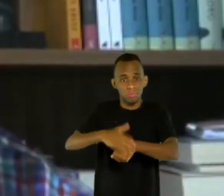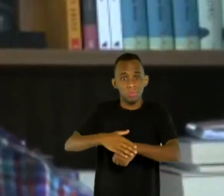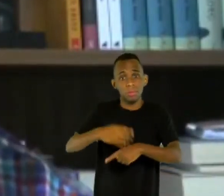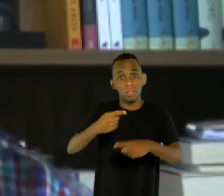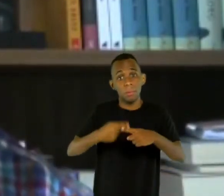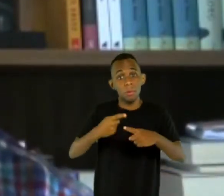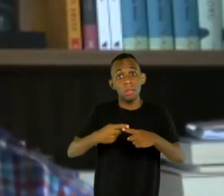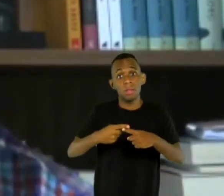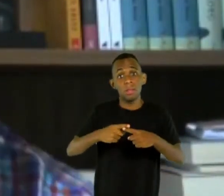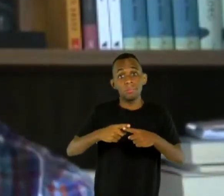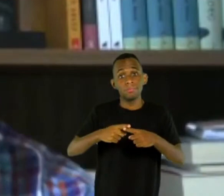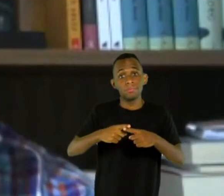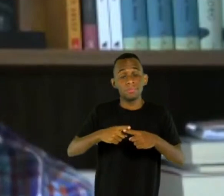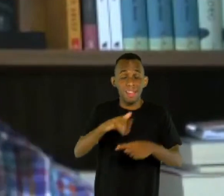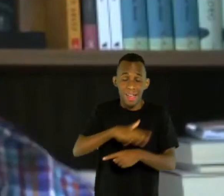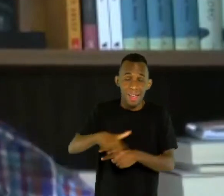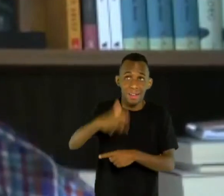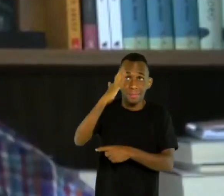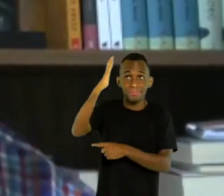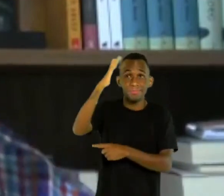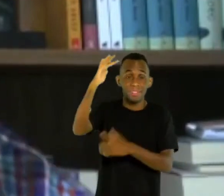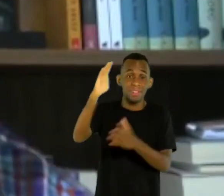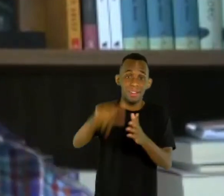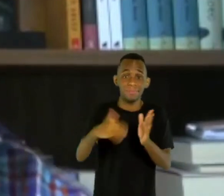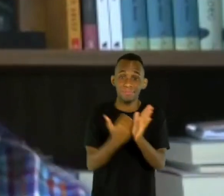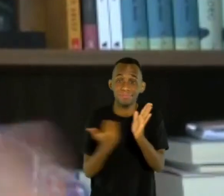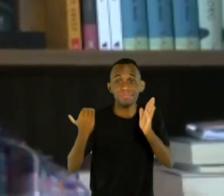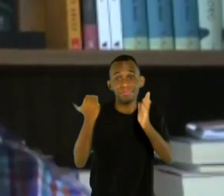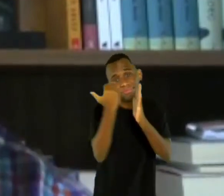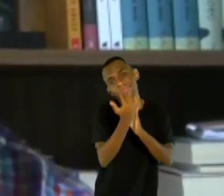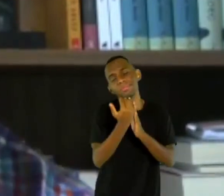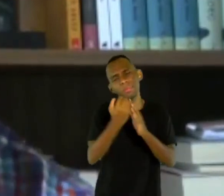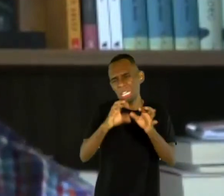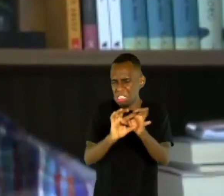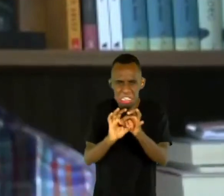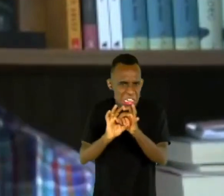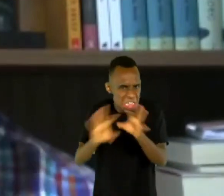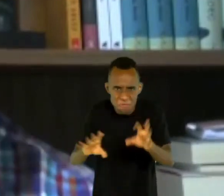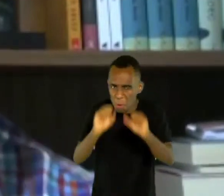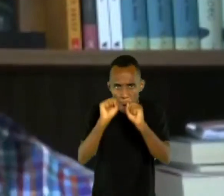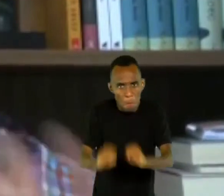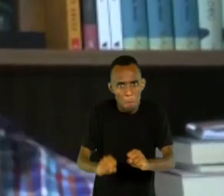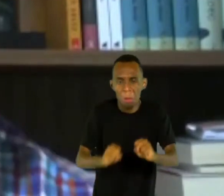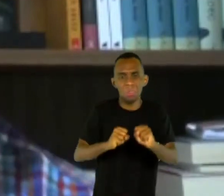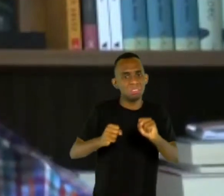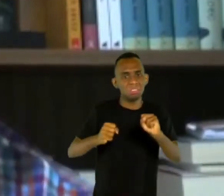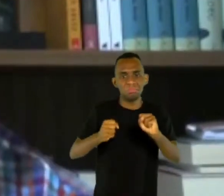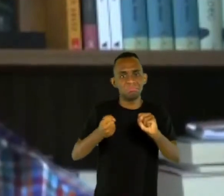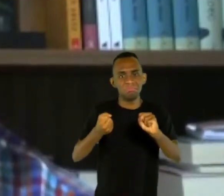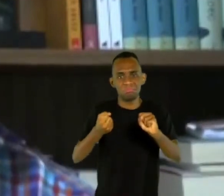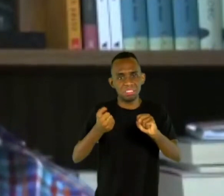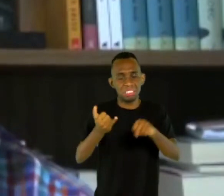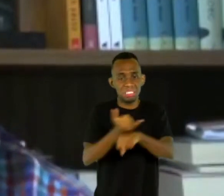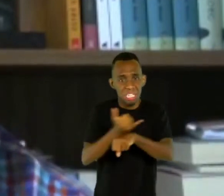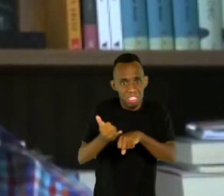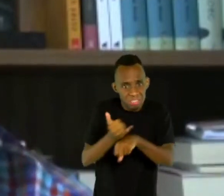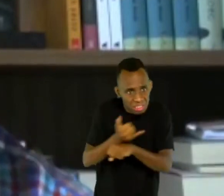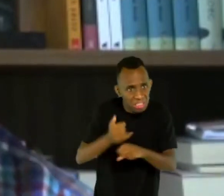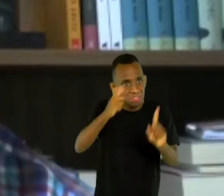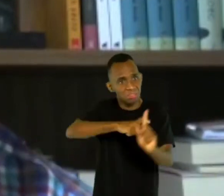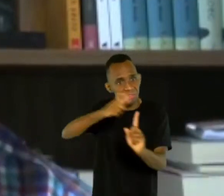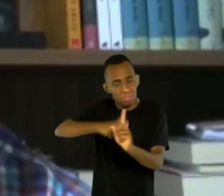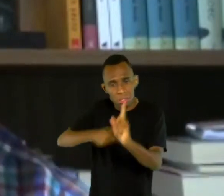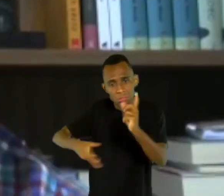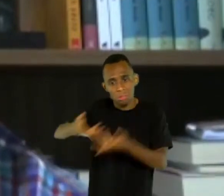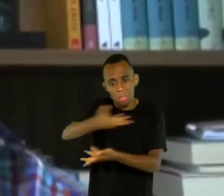algo maior, né? É um terreno de liberdade. Acho que a gente aí pode se imiscuir com as personagens de